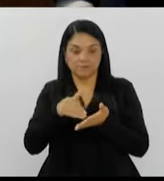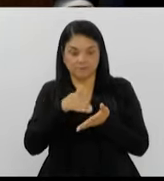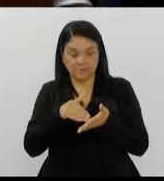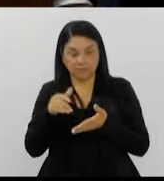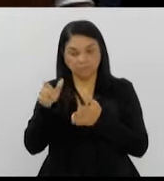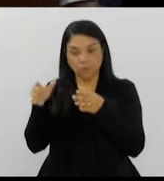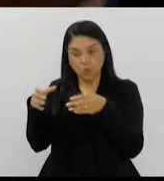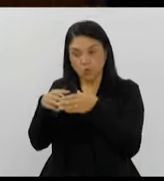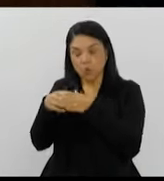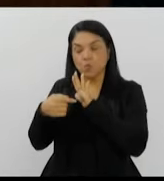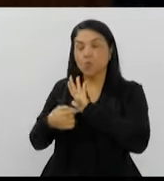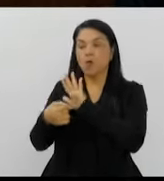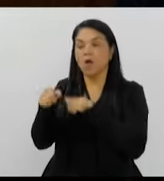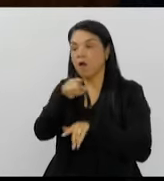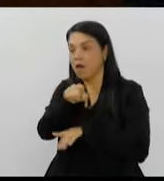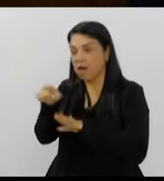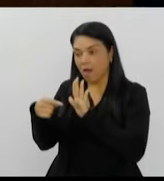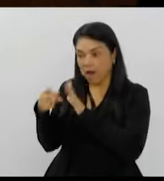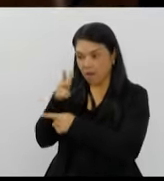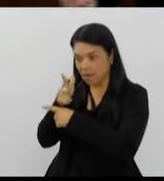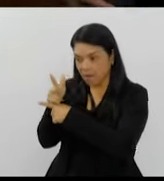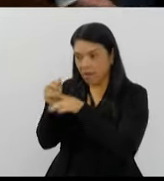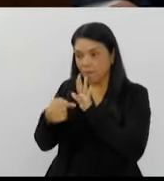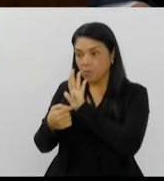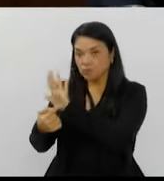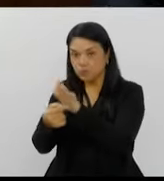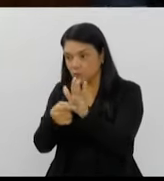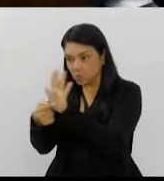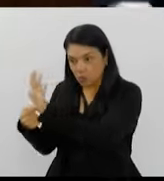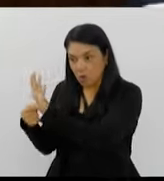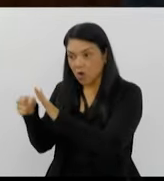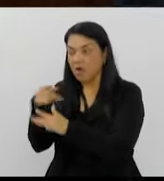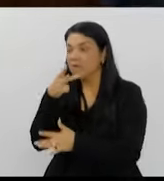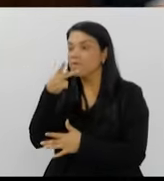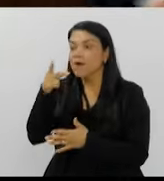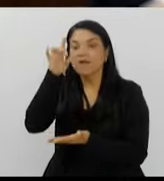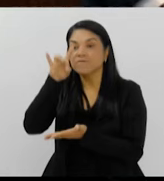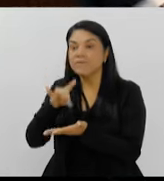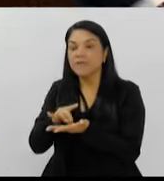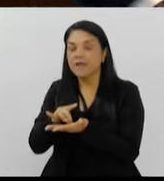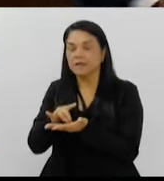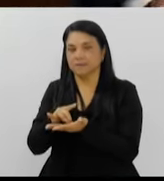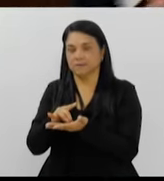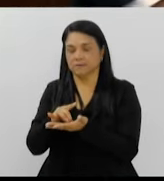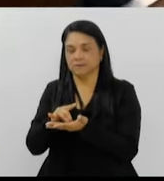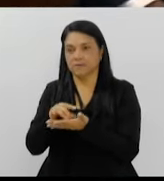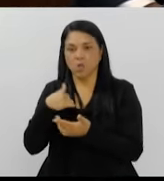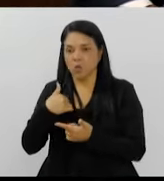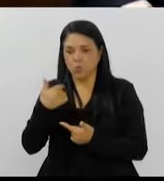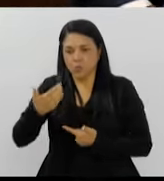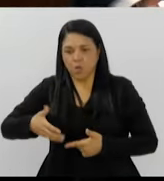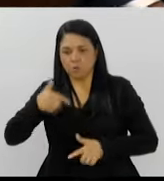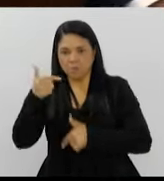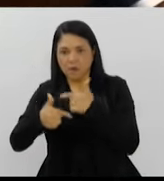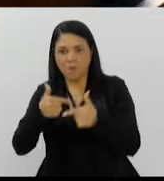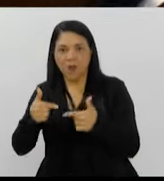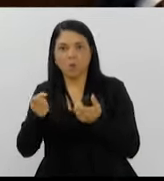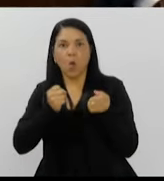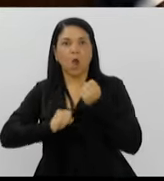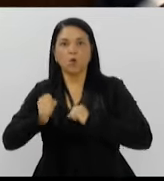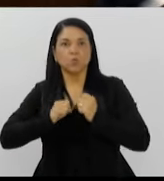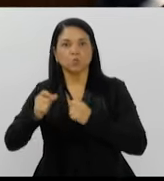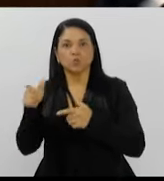pesso verdade para eles porque eu não vou trabalhar com angústia de ninguém porque se não